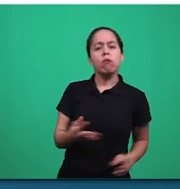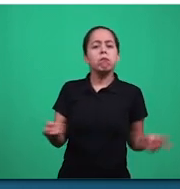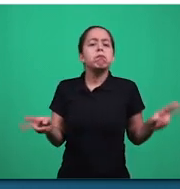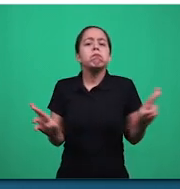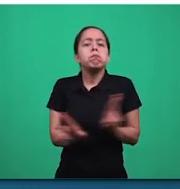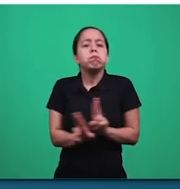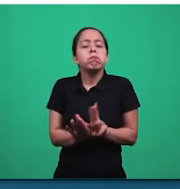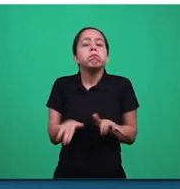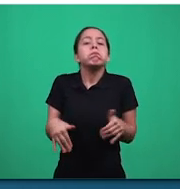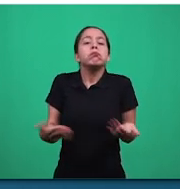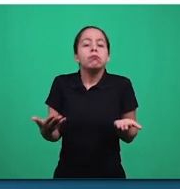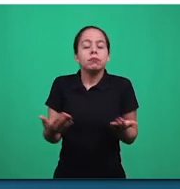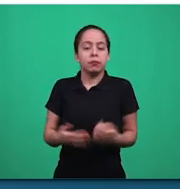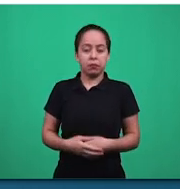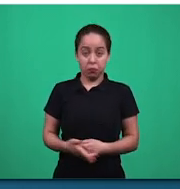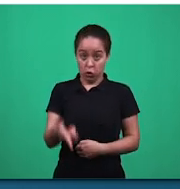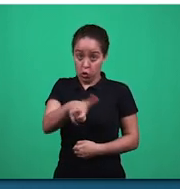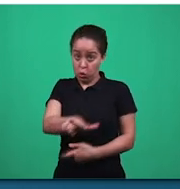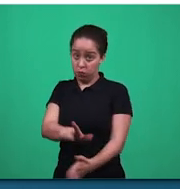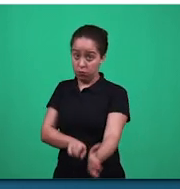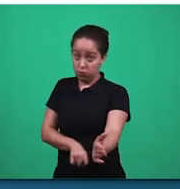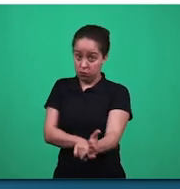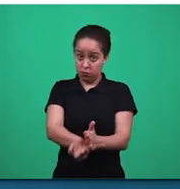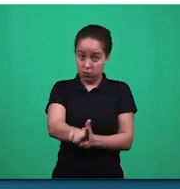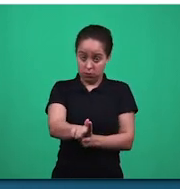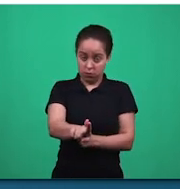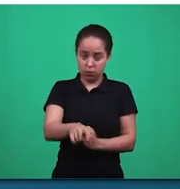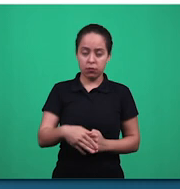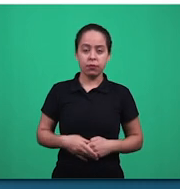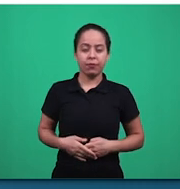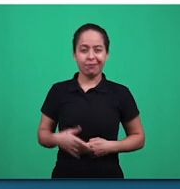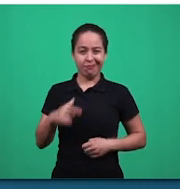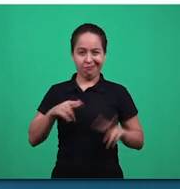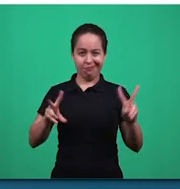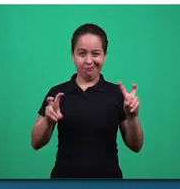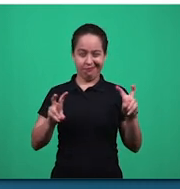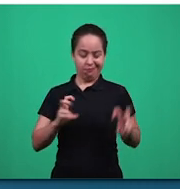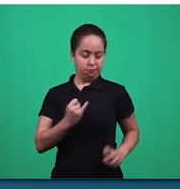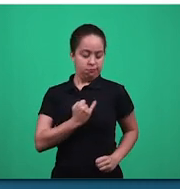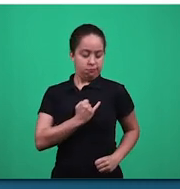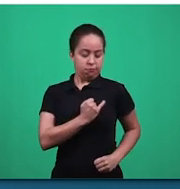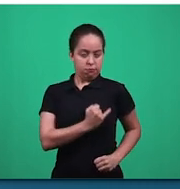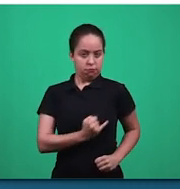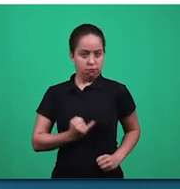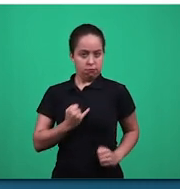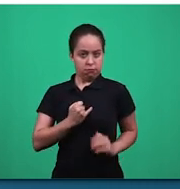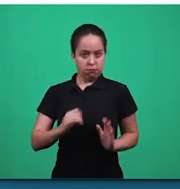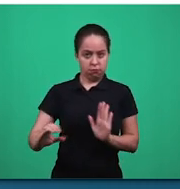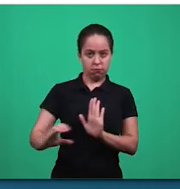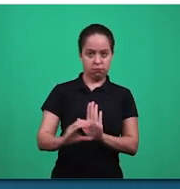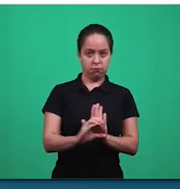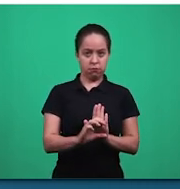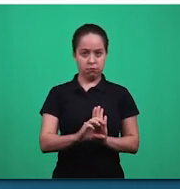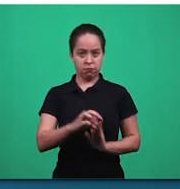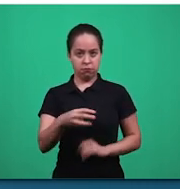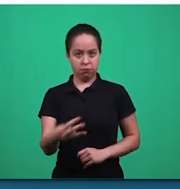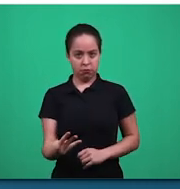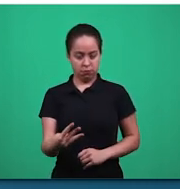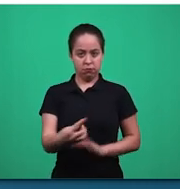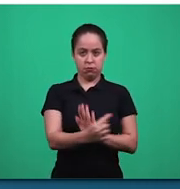nascimento? Vamos repetir a questão. Lendo o Evangelho de